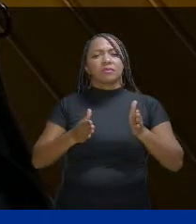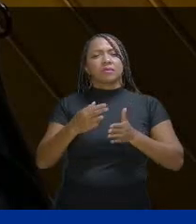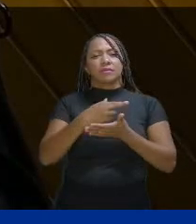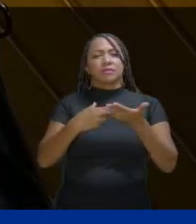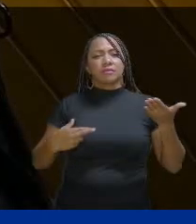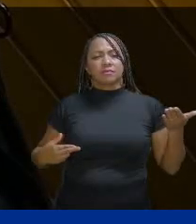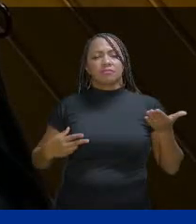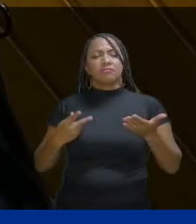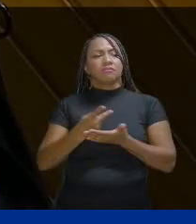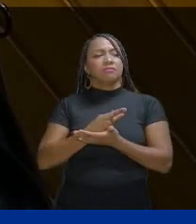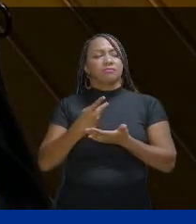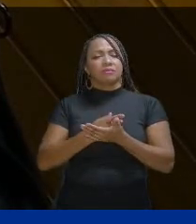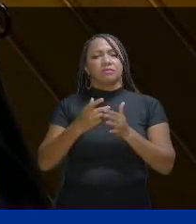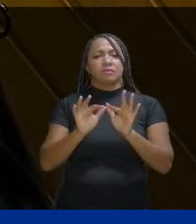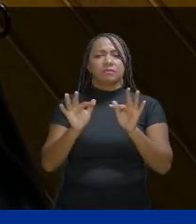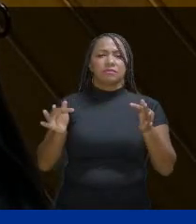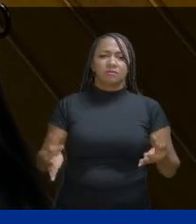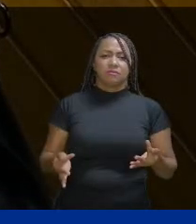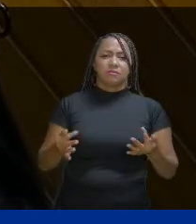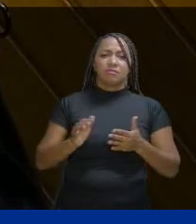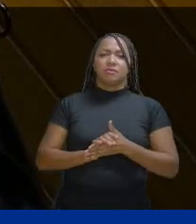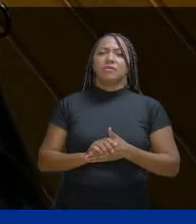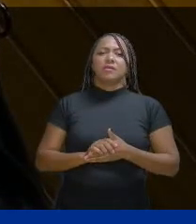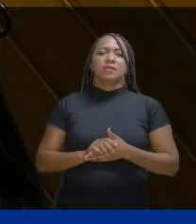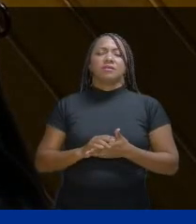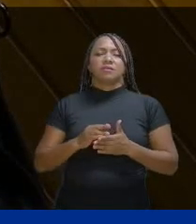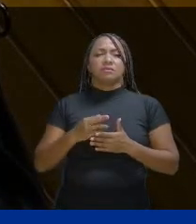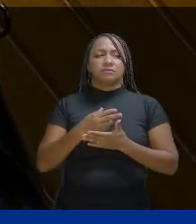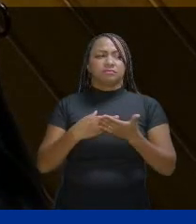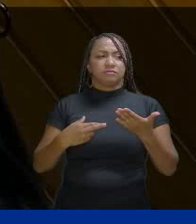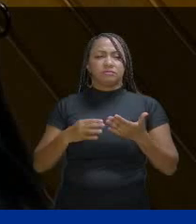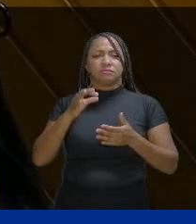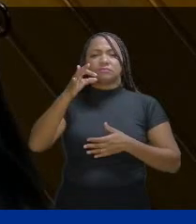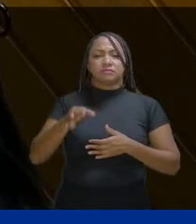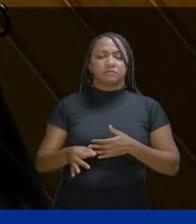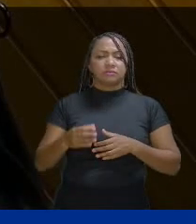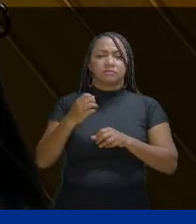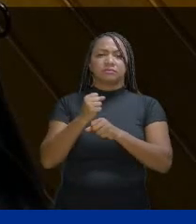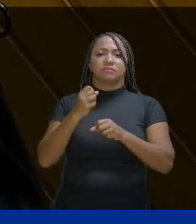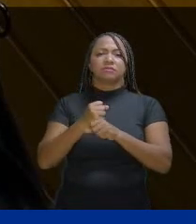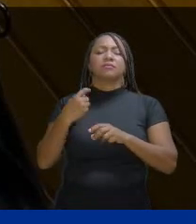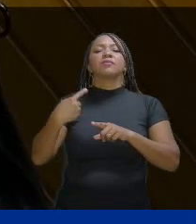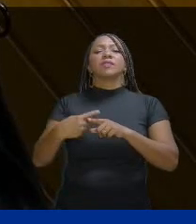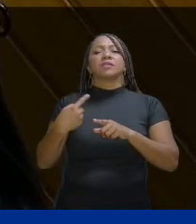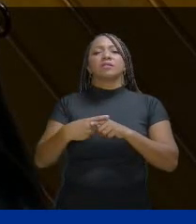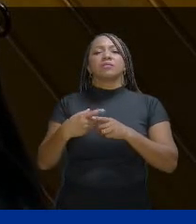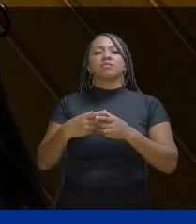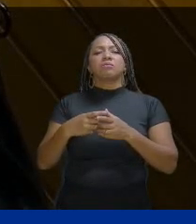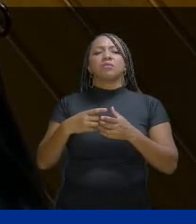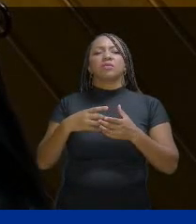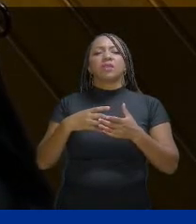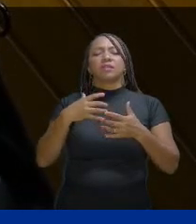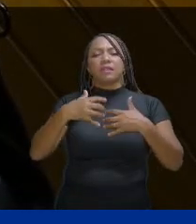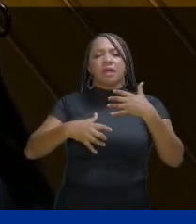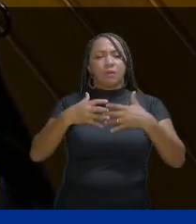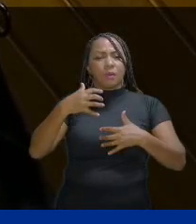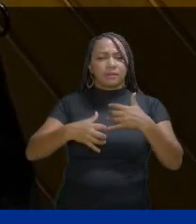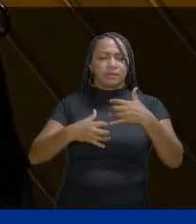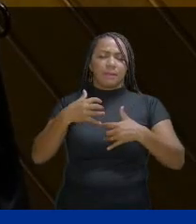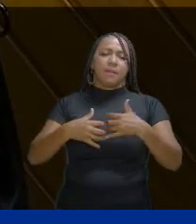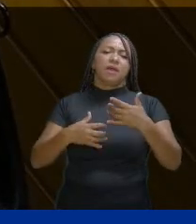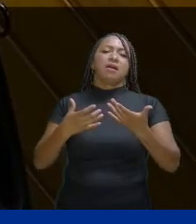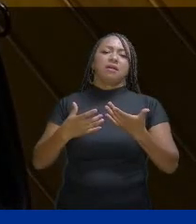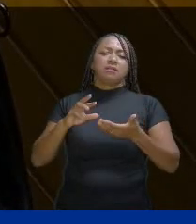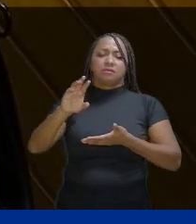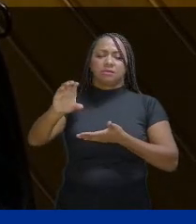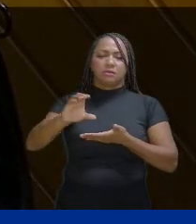financeiros é falha meramente formal que não compromete a regularidade das contas, posto que não embaraça a fiscalização dos recursos aplicados